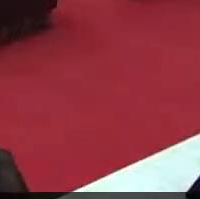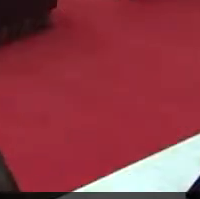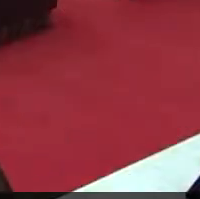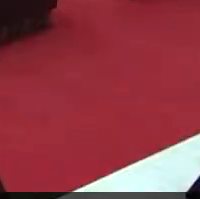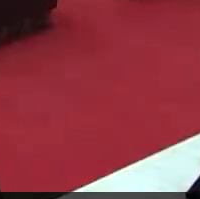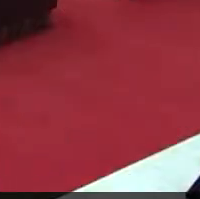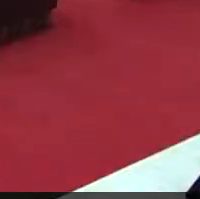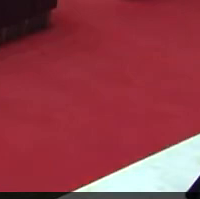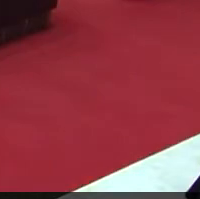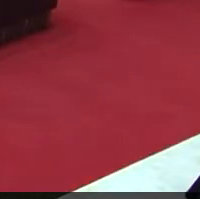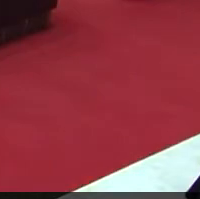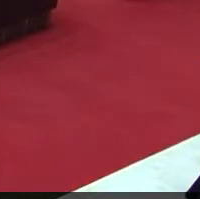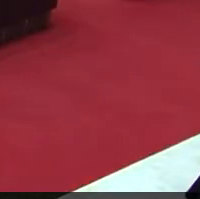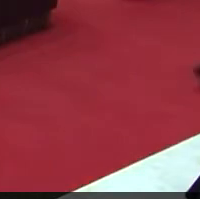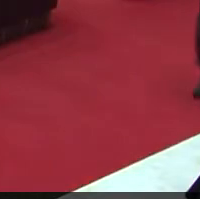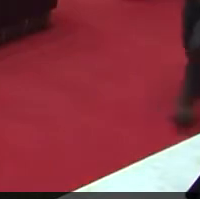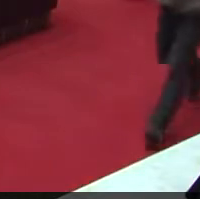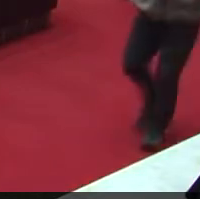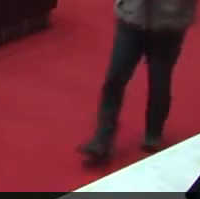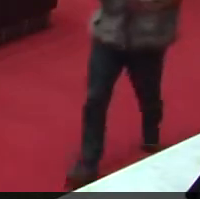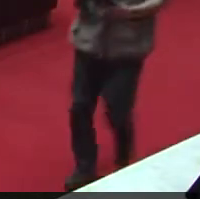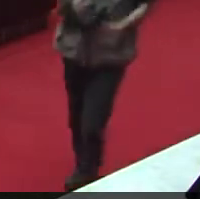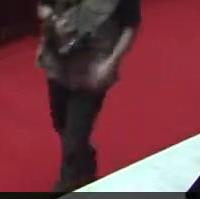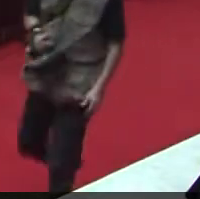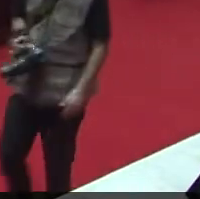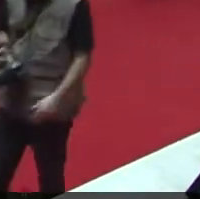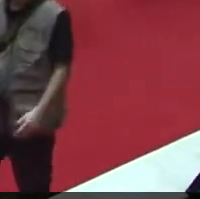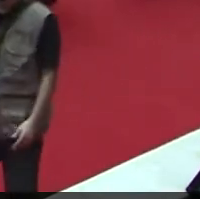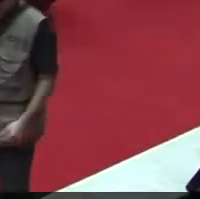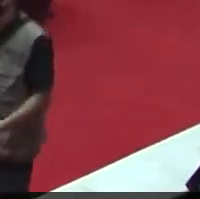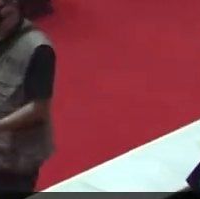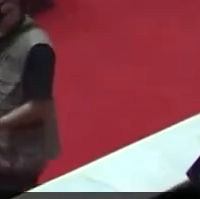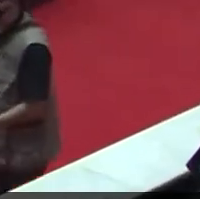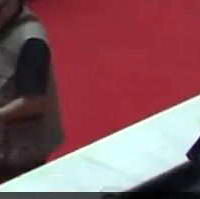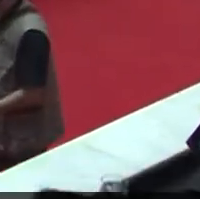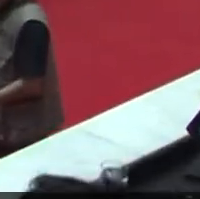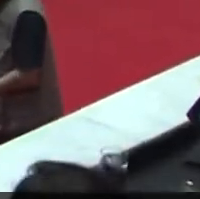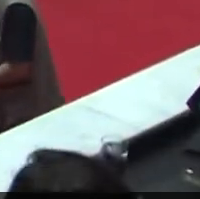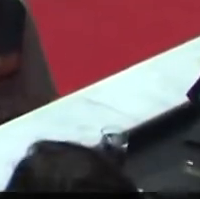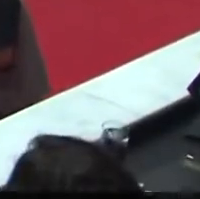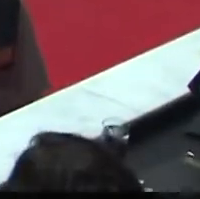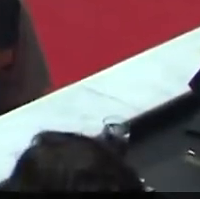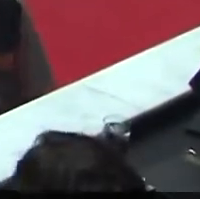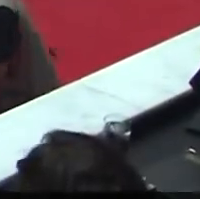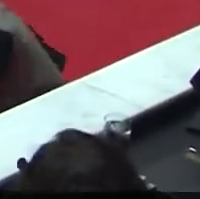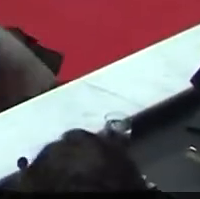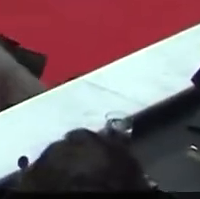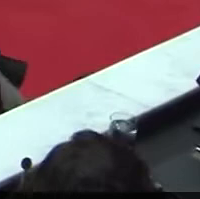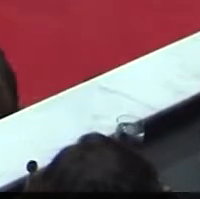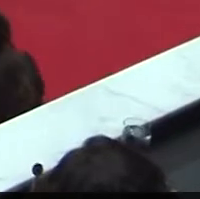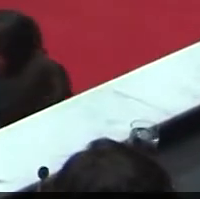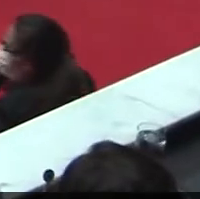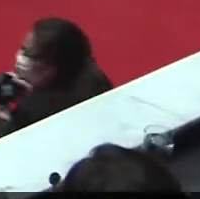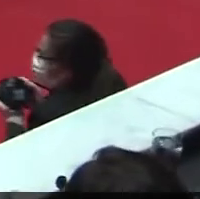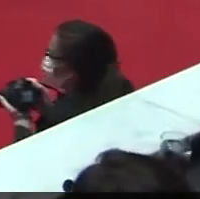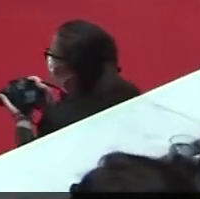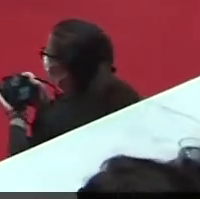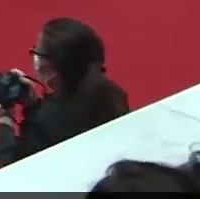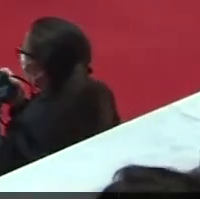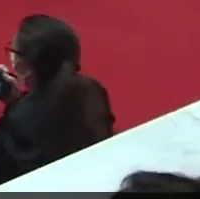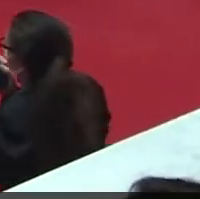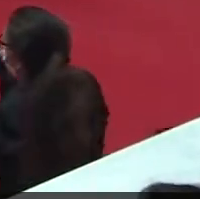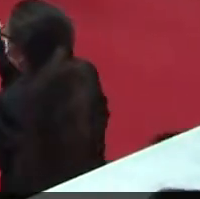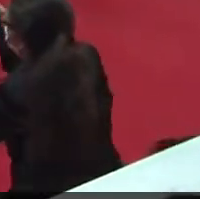reivindicações em várias áreas são reivindicações por mais representa atividade saúde